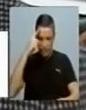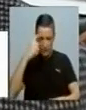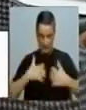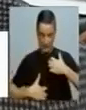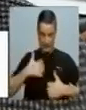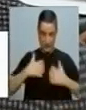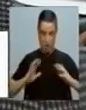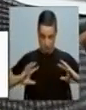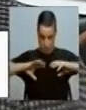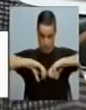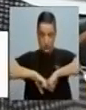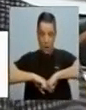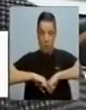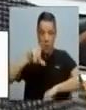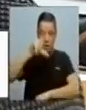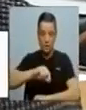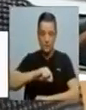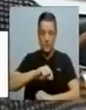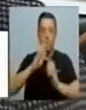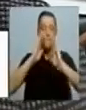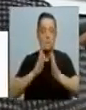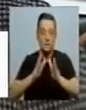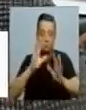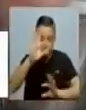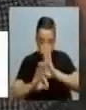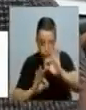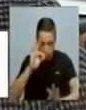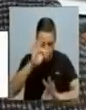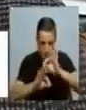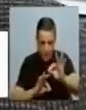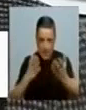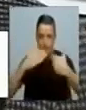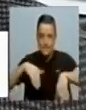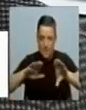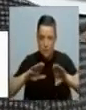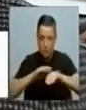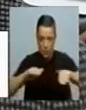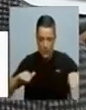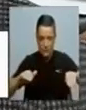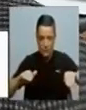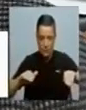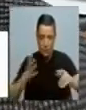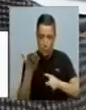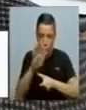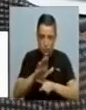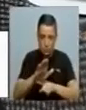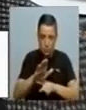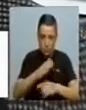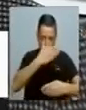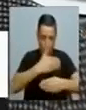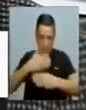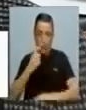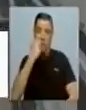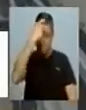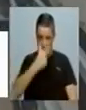a depressão, não é? Portanto, precisam de mais cuidados. E já nem estamos a falar a este nível, um nível, por exemplo, obstáculos físicos